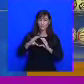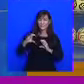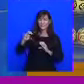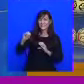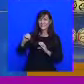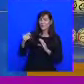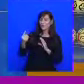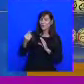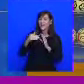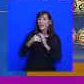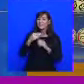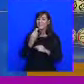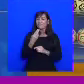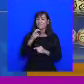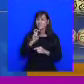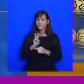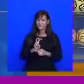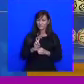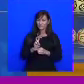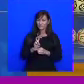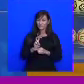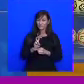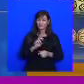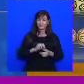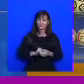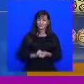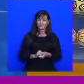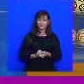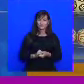25 bolas numeradas de 01 a 25.